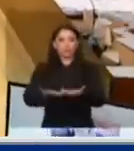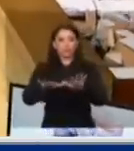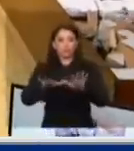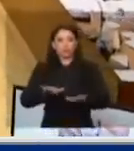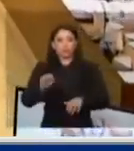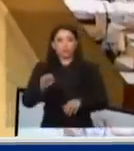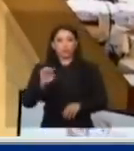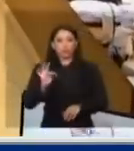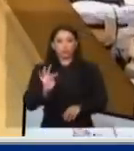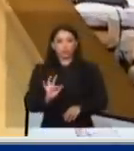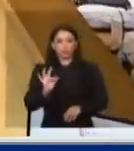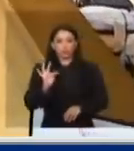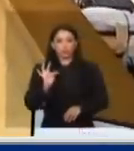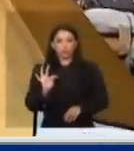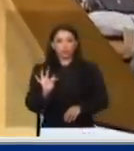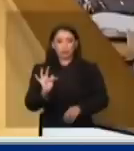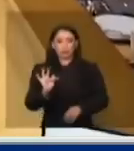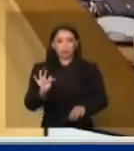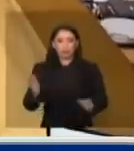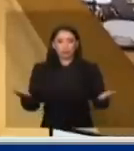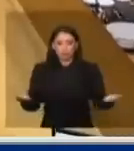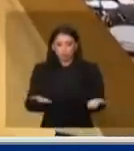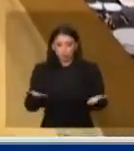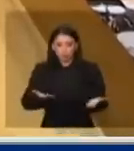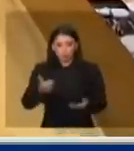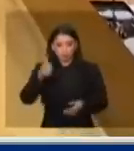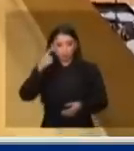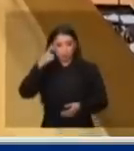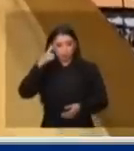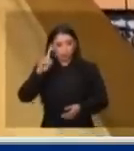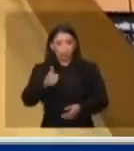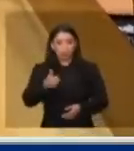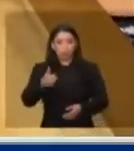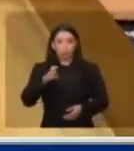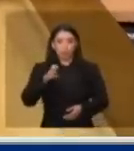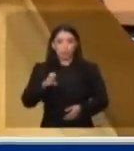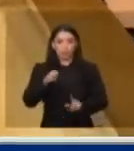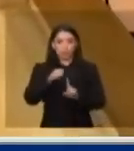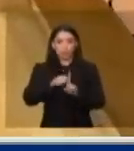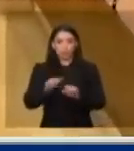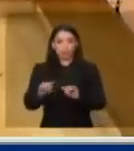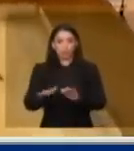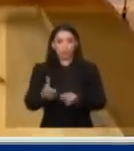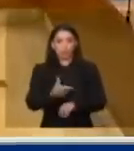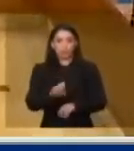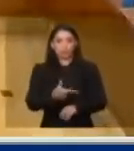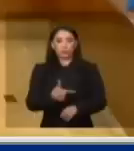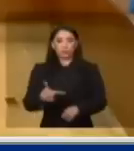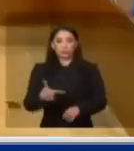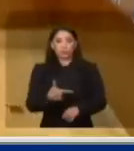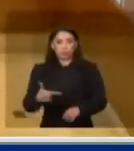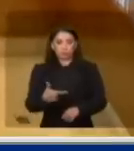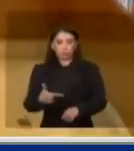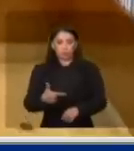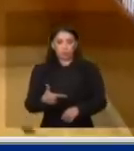tem essa força toda é emenda do presidente da Câmara emenda do presidente do senado hoje lá no Congresso conversei com o